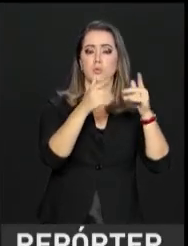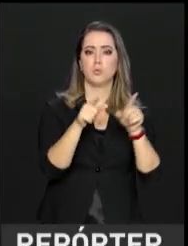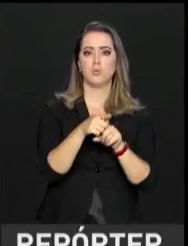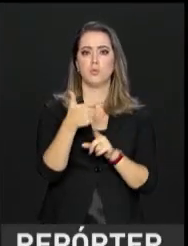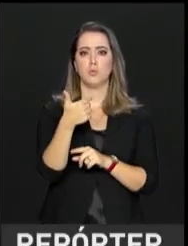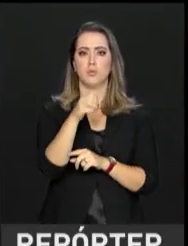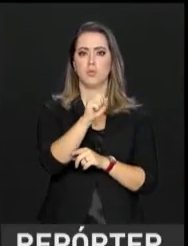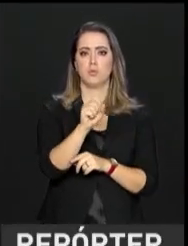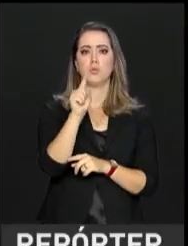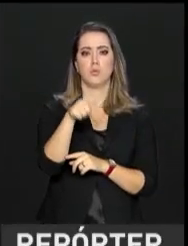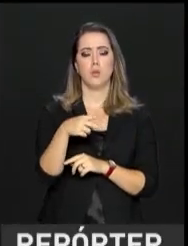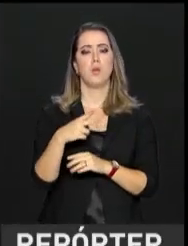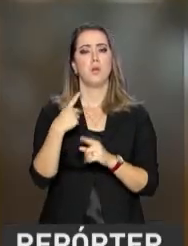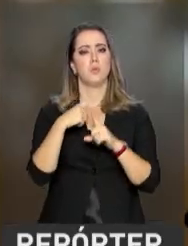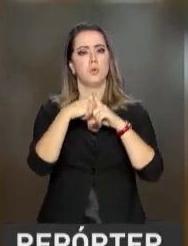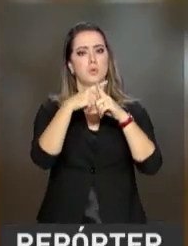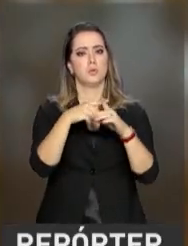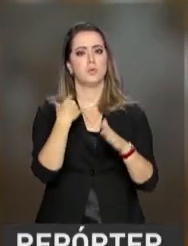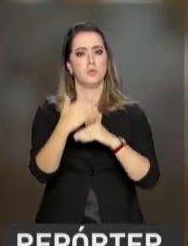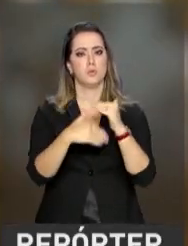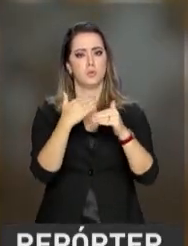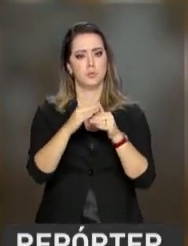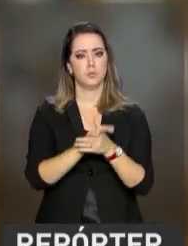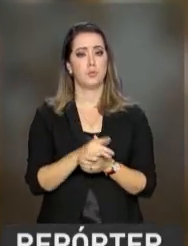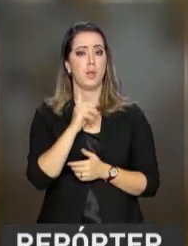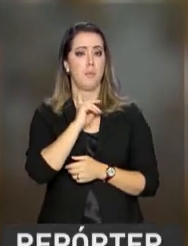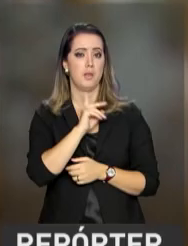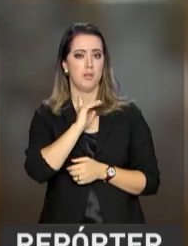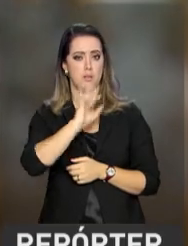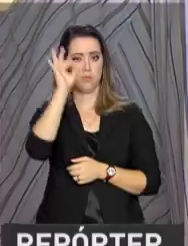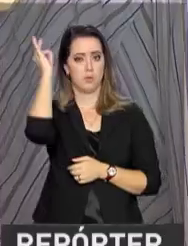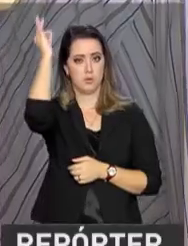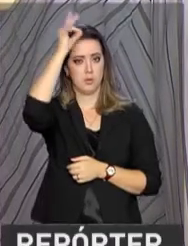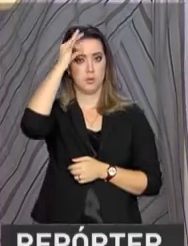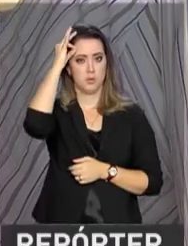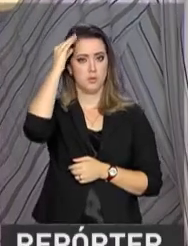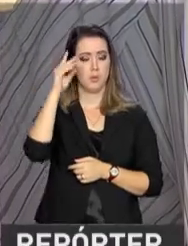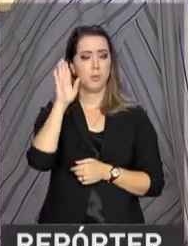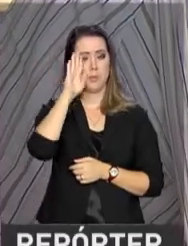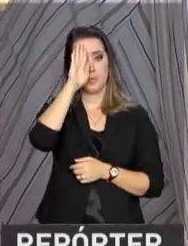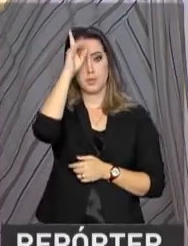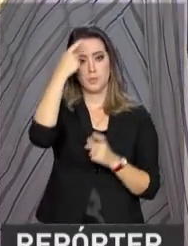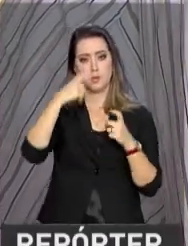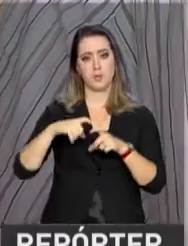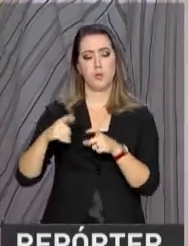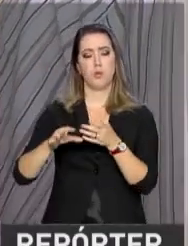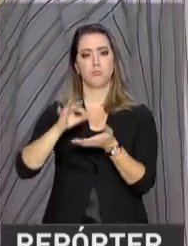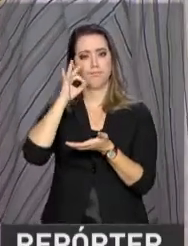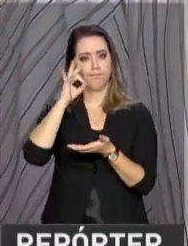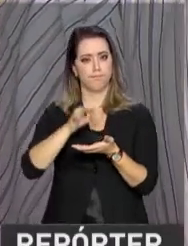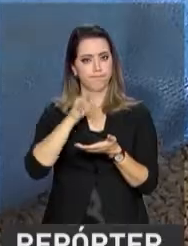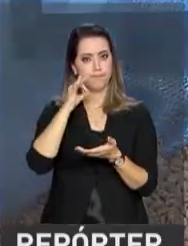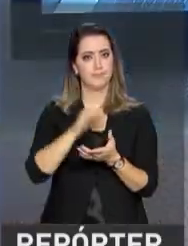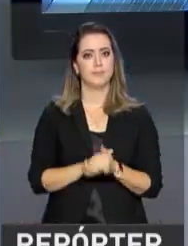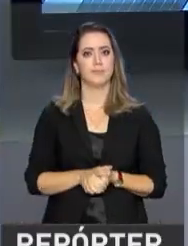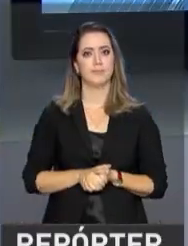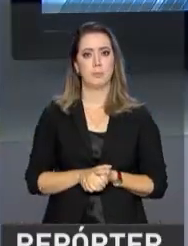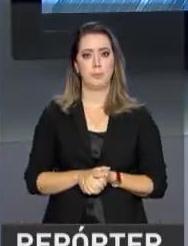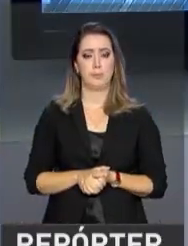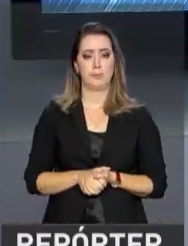com o crescimento da cafeicultura minas gerais e espírito santo são os principais estados produtores